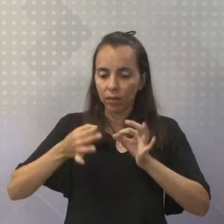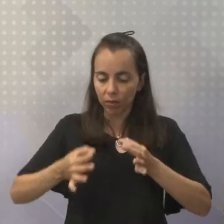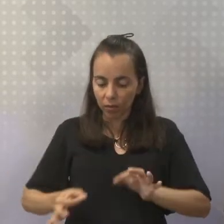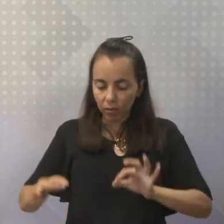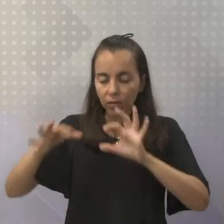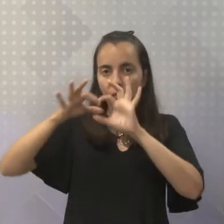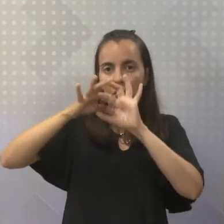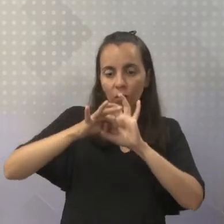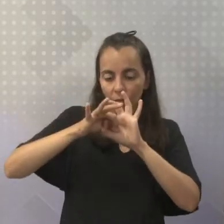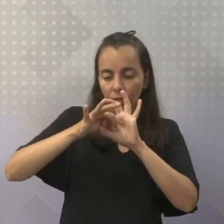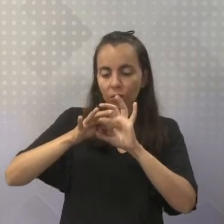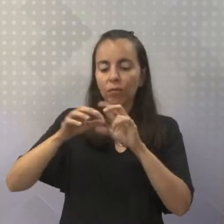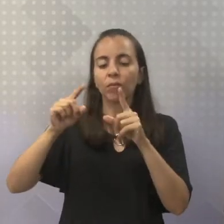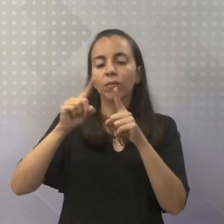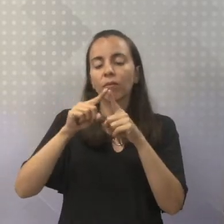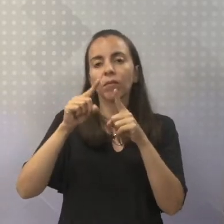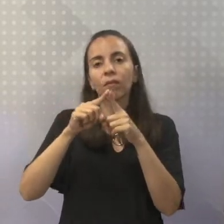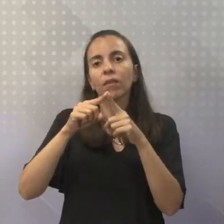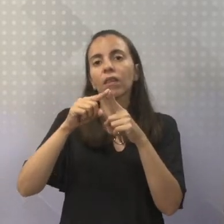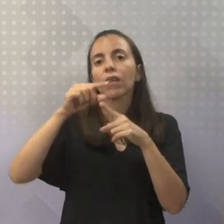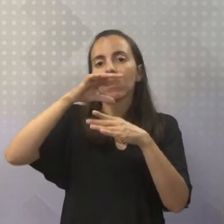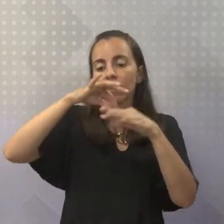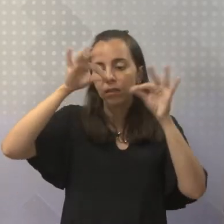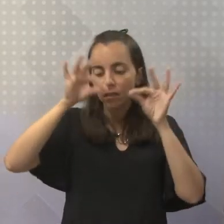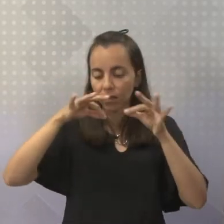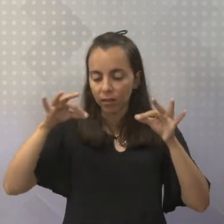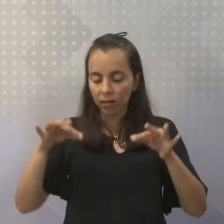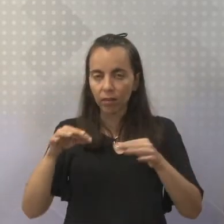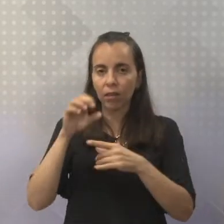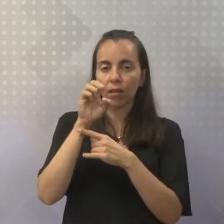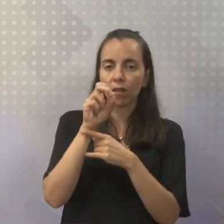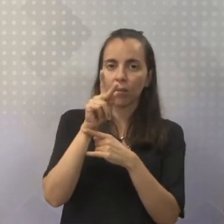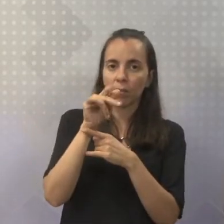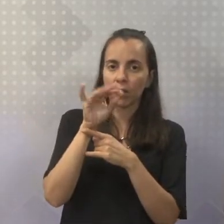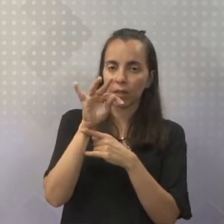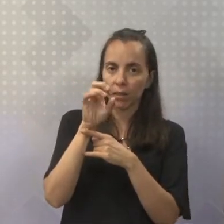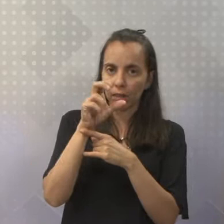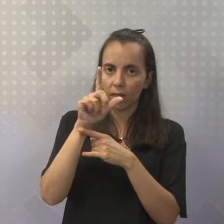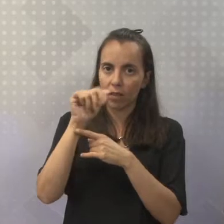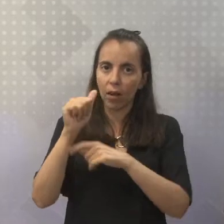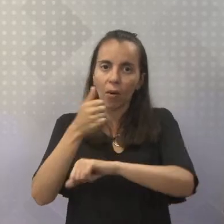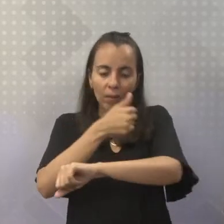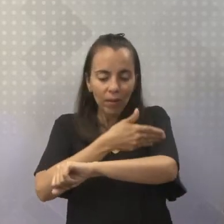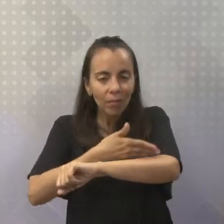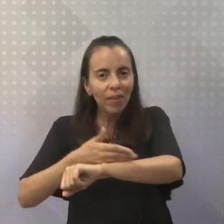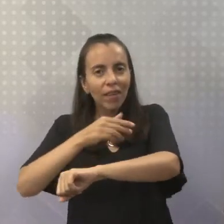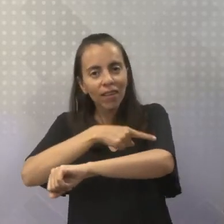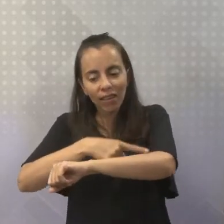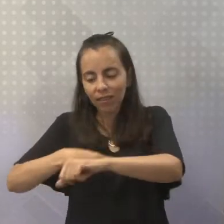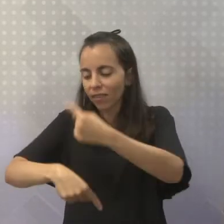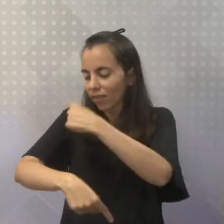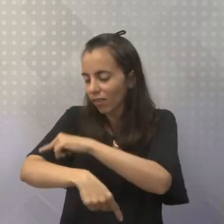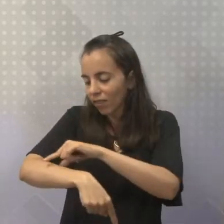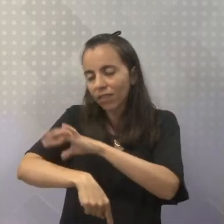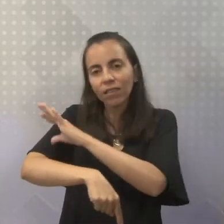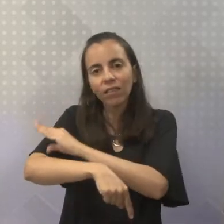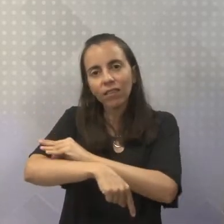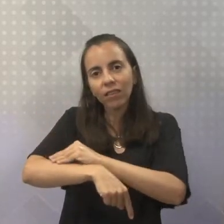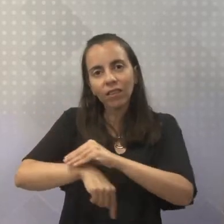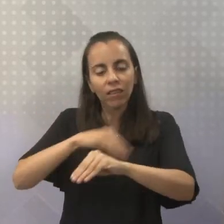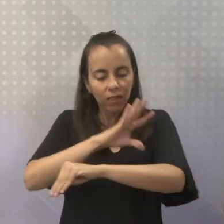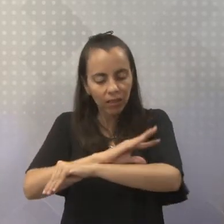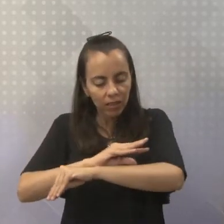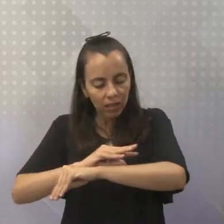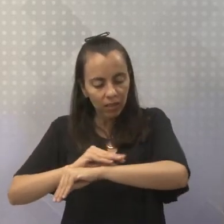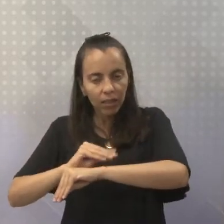tecidos epitelial, muscular, cartilaginoso, entre outros. Esses tecidos